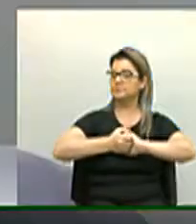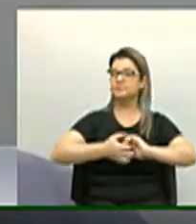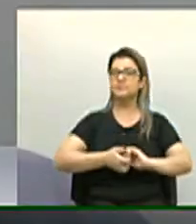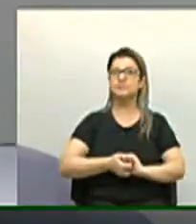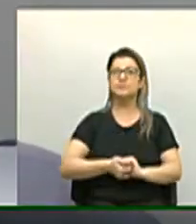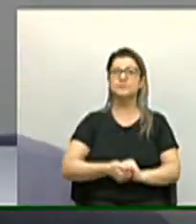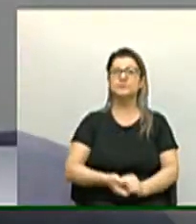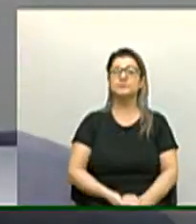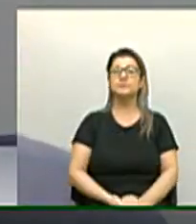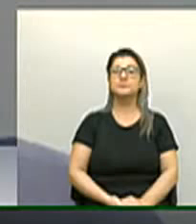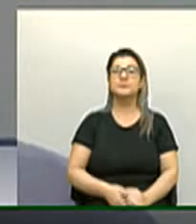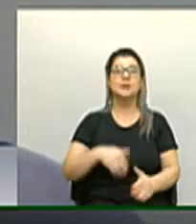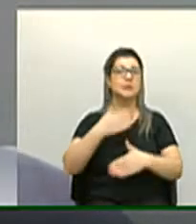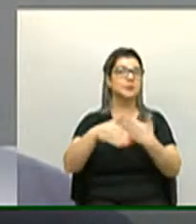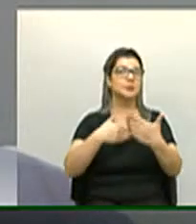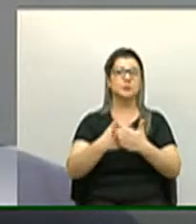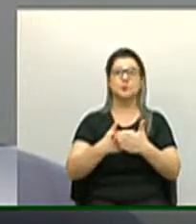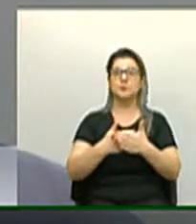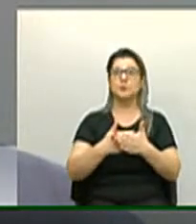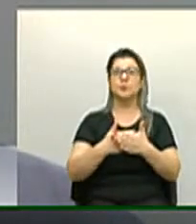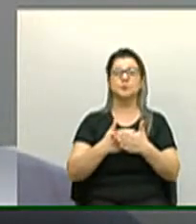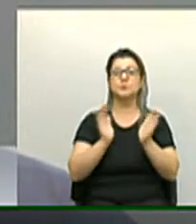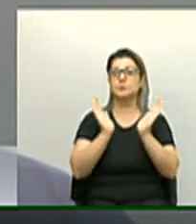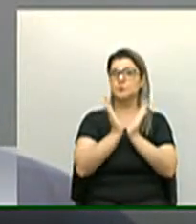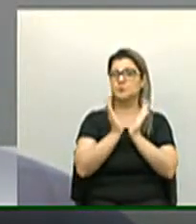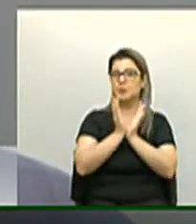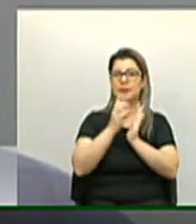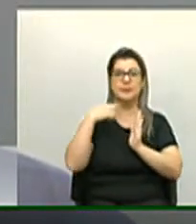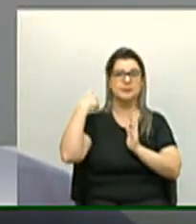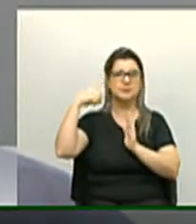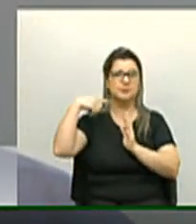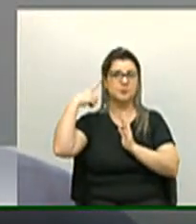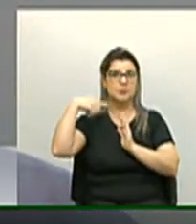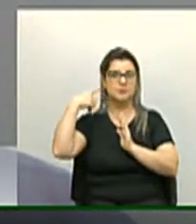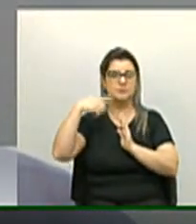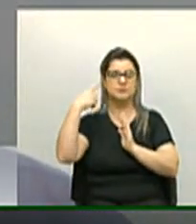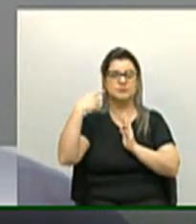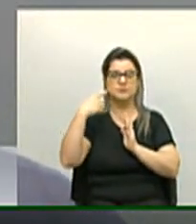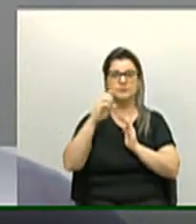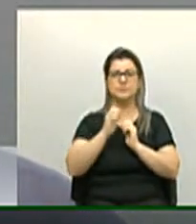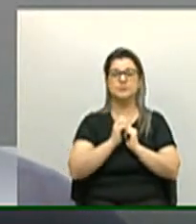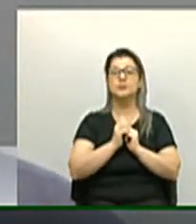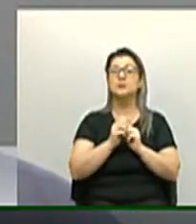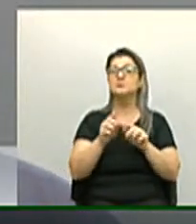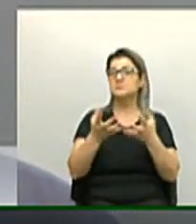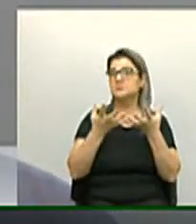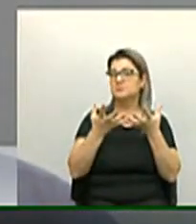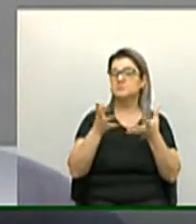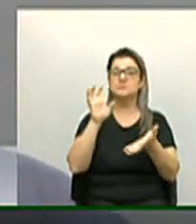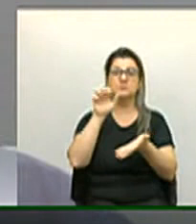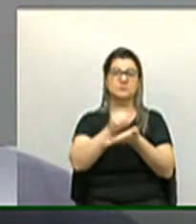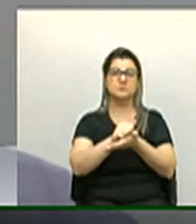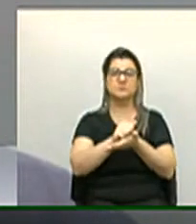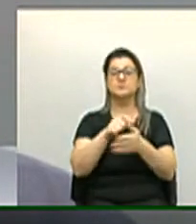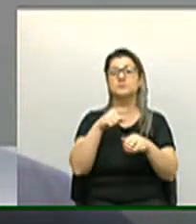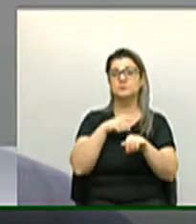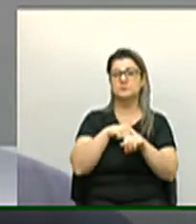Minha saudação à Vossa Excelência e a todos os demais colegas deputados. Cabe registrar neste momento